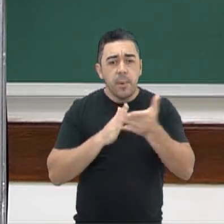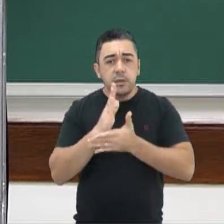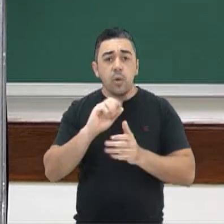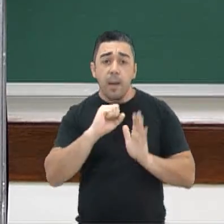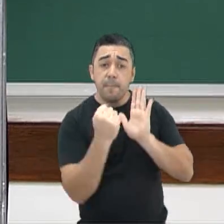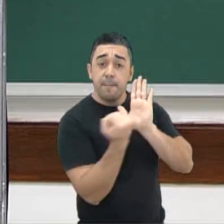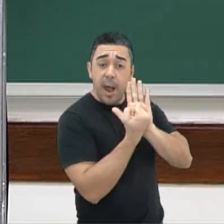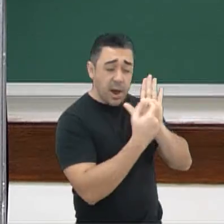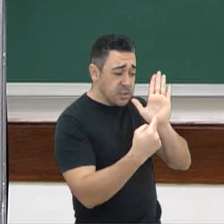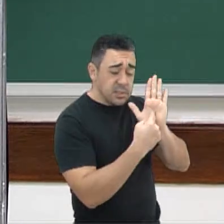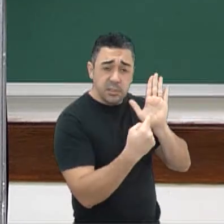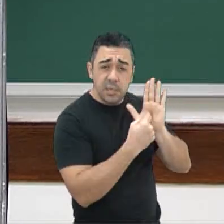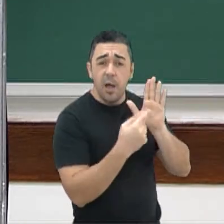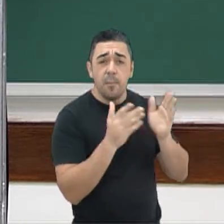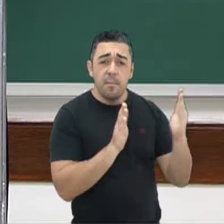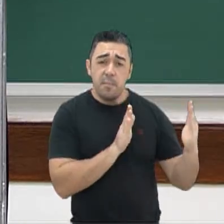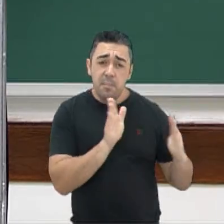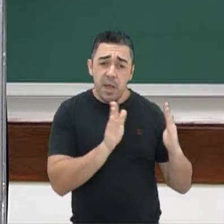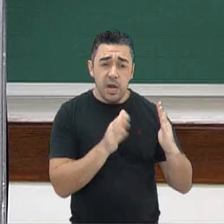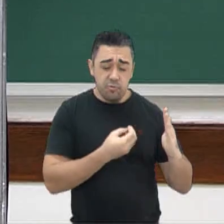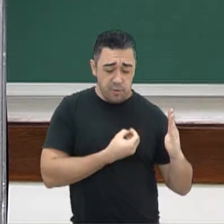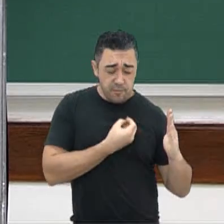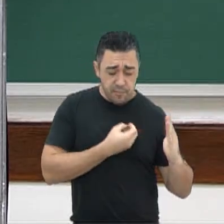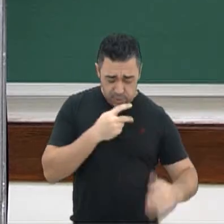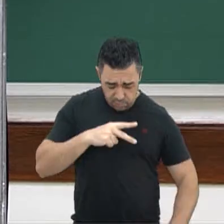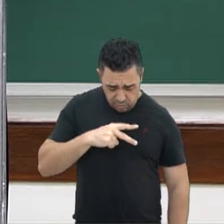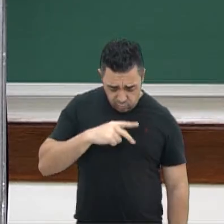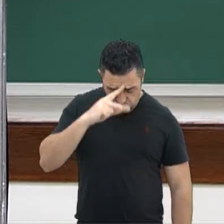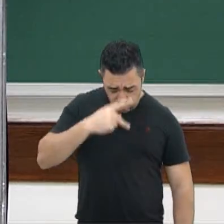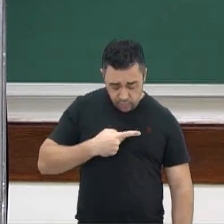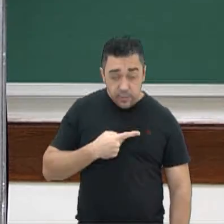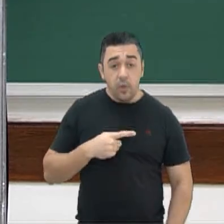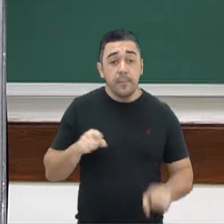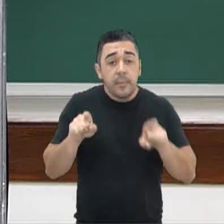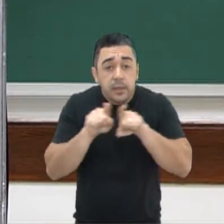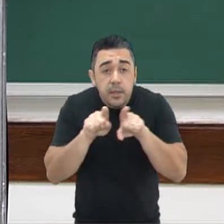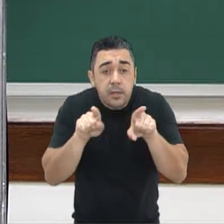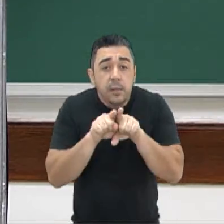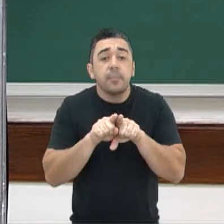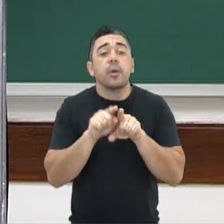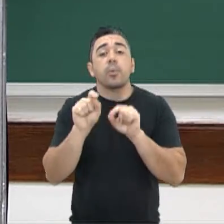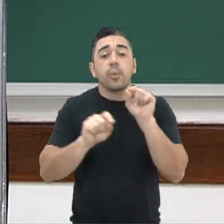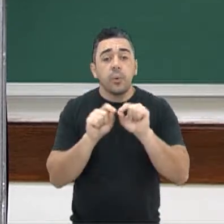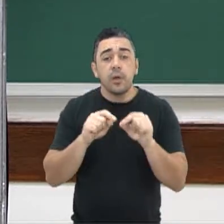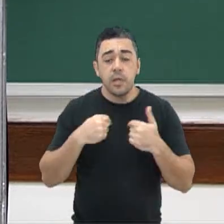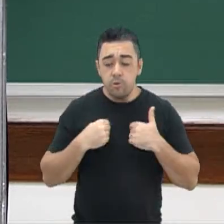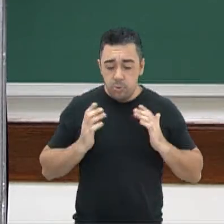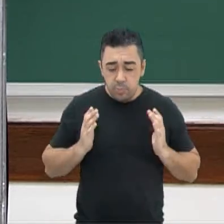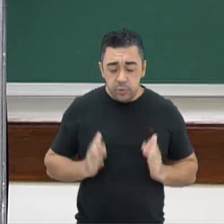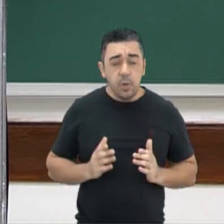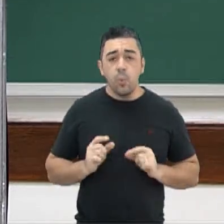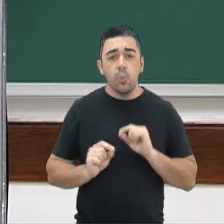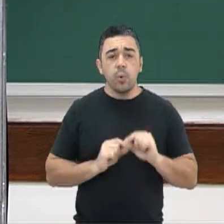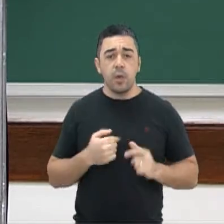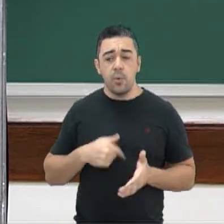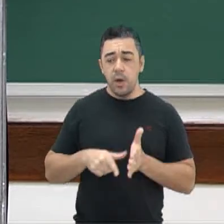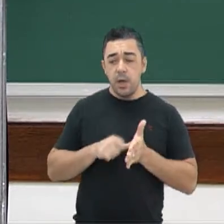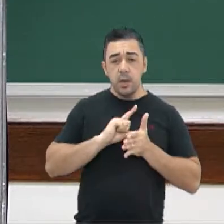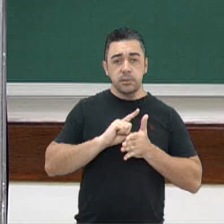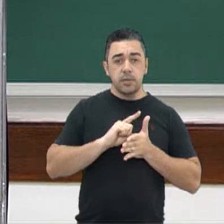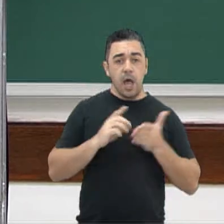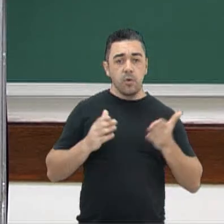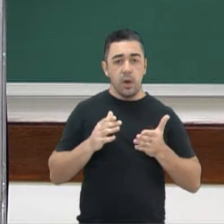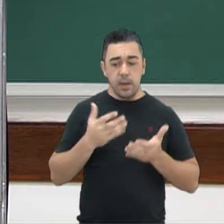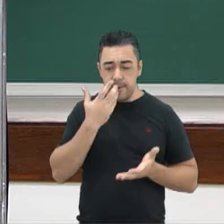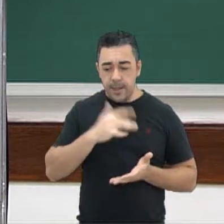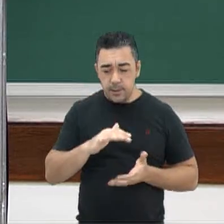Marcar um momento de transição da vida do indivíduo, mas também de posicioná-lo, o que ele era antes, por exemplo,